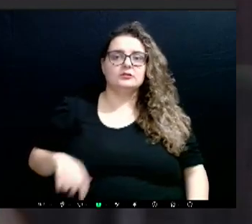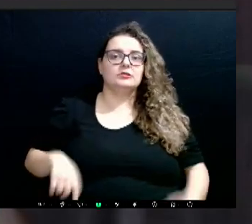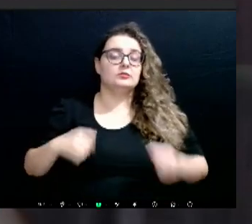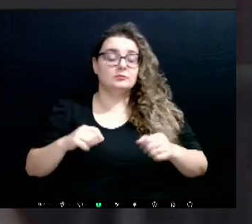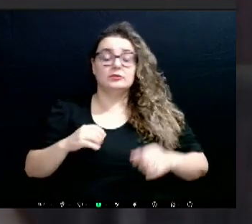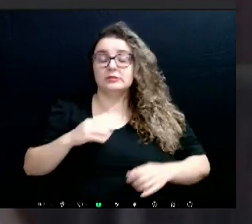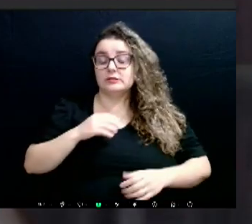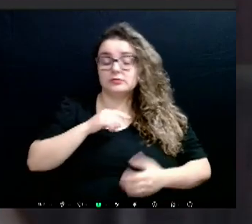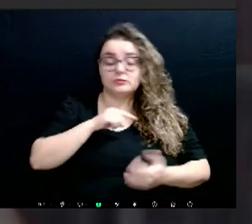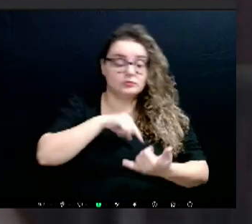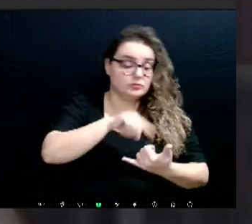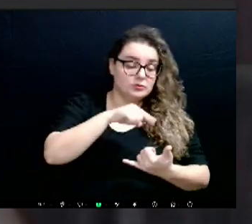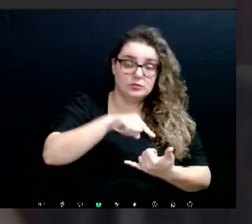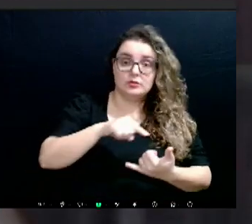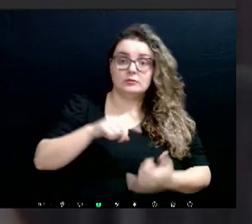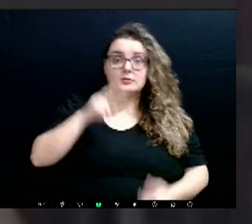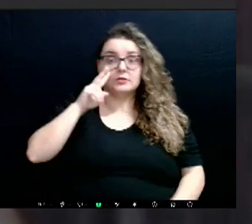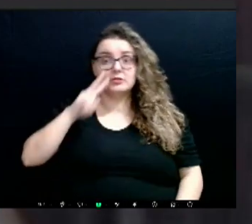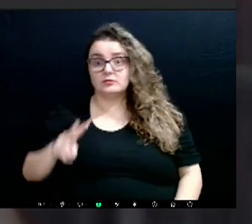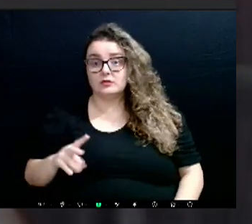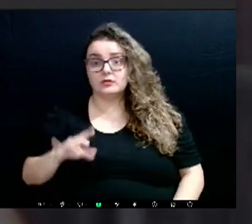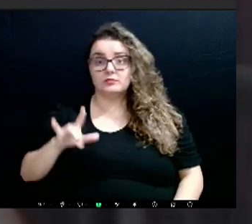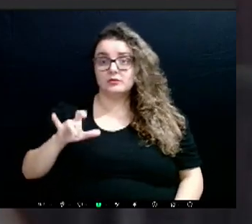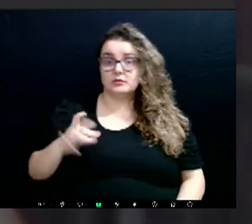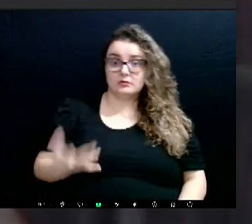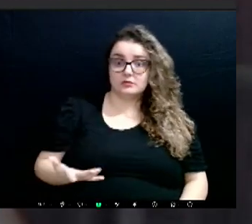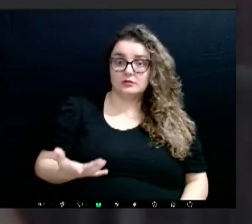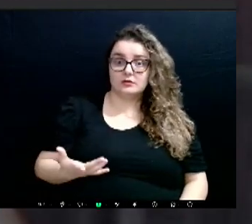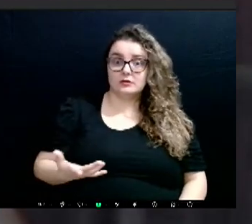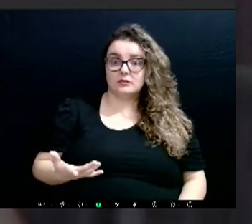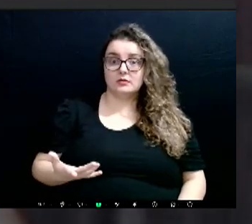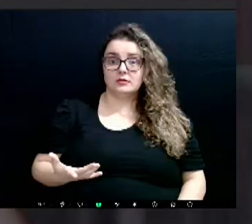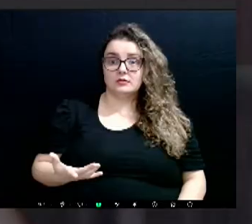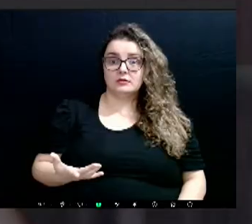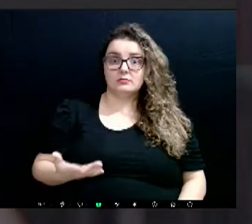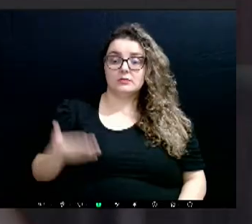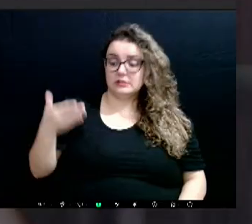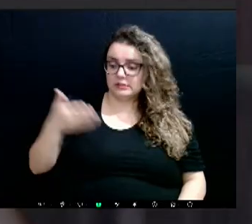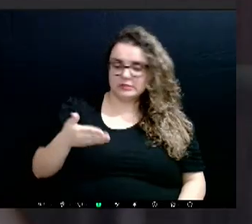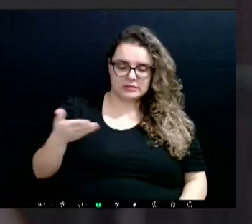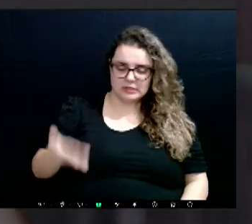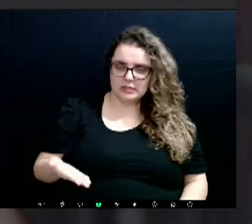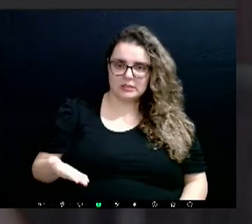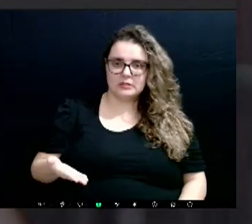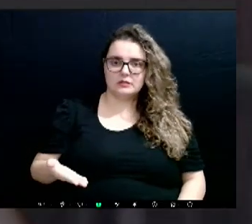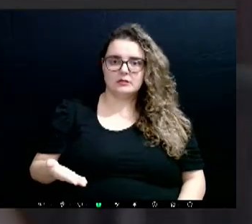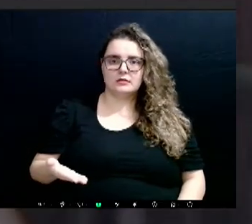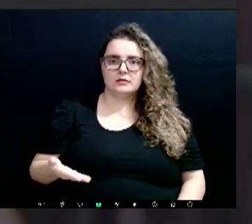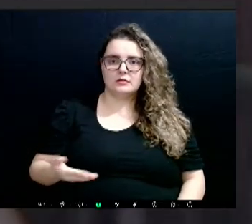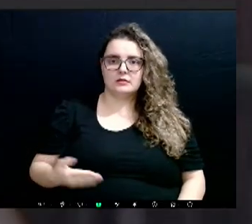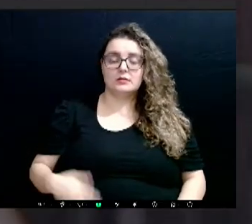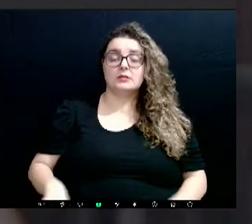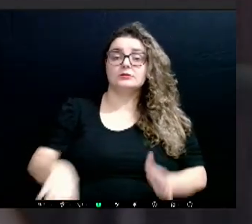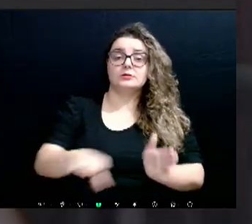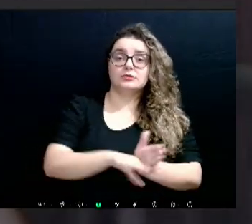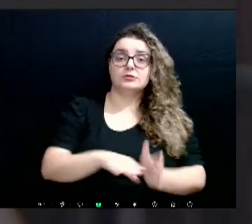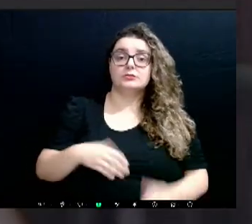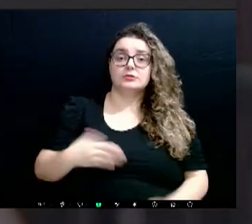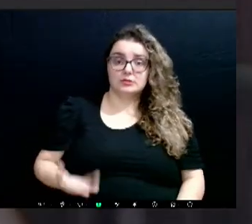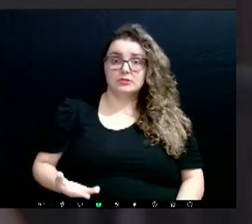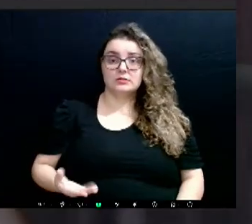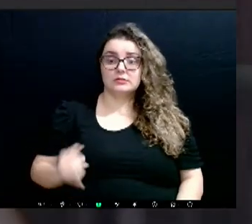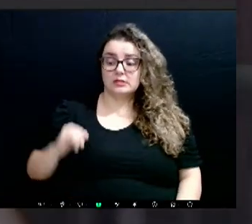olhar o feed, enfim, está ali, ele vem e essa impulsividade,